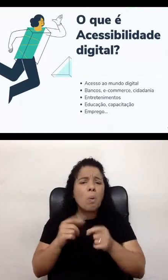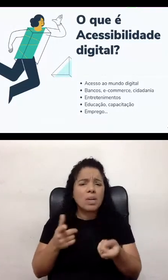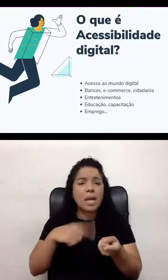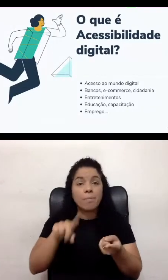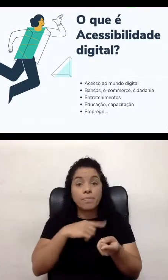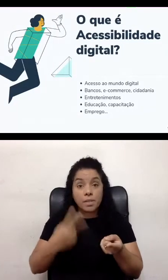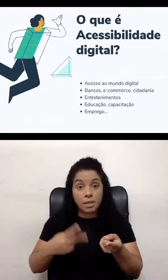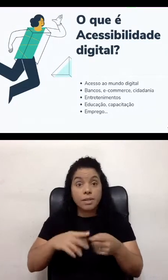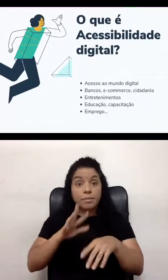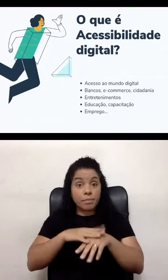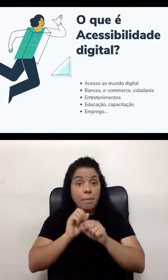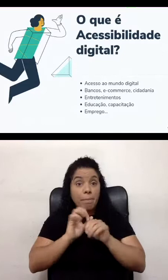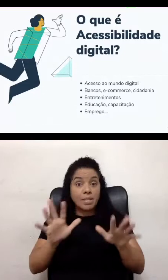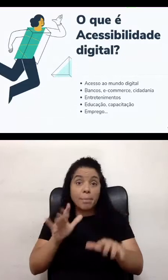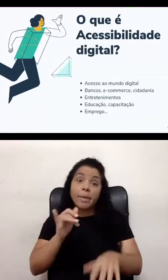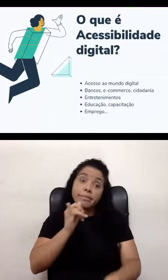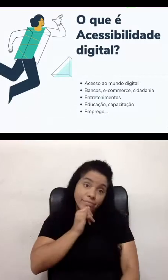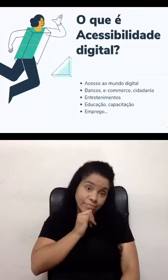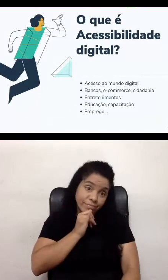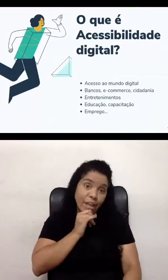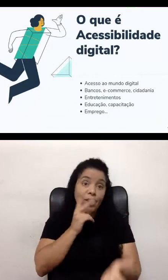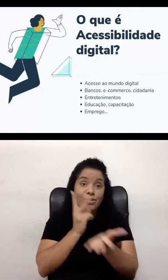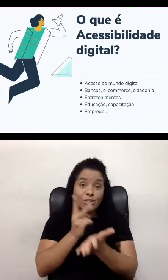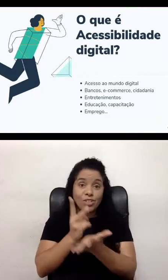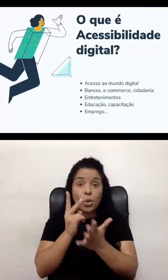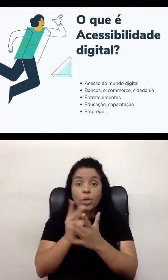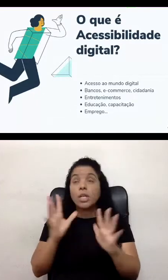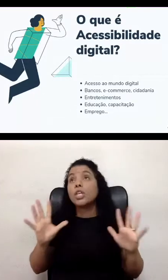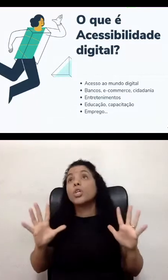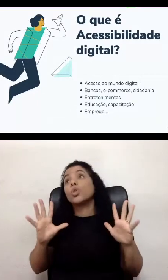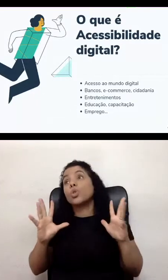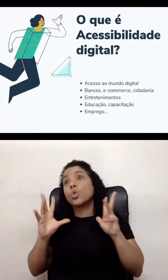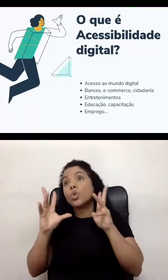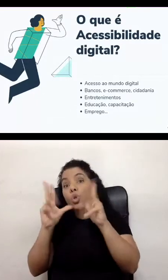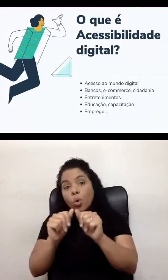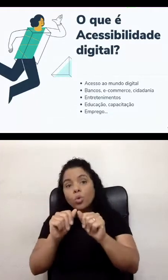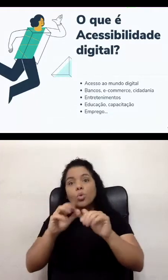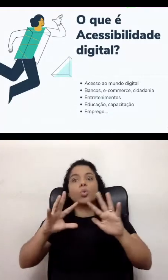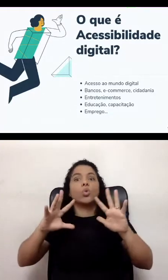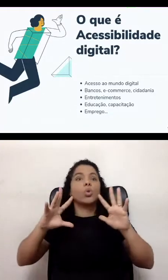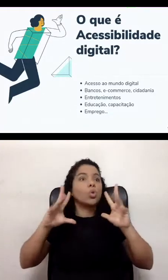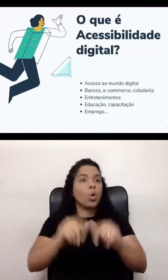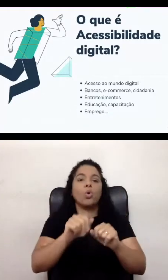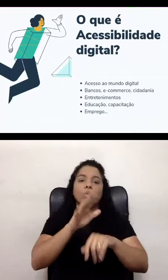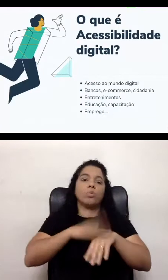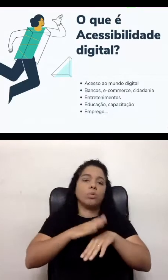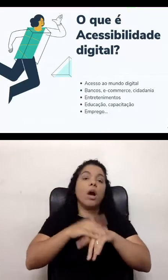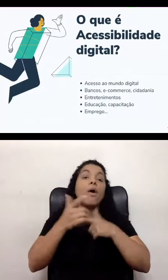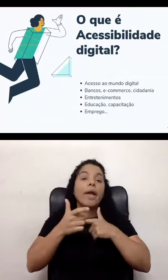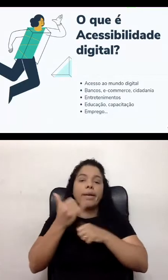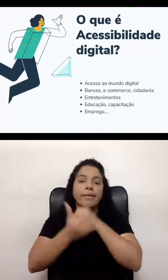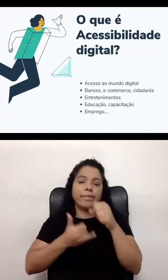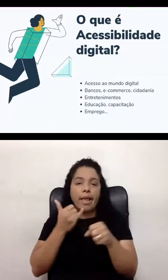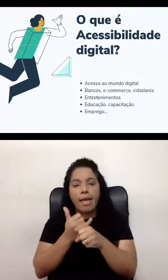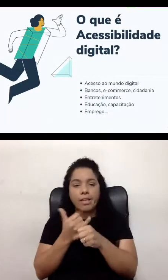na pandemia ainda, infelizmente, e tudo que você vai fazer hoje é pela internet. Você quer